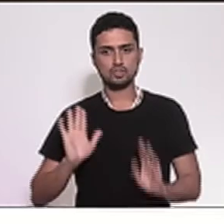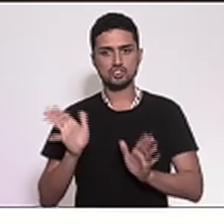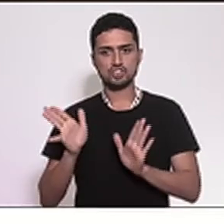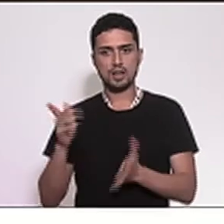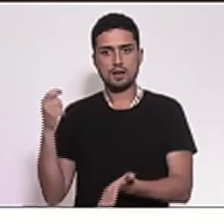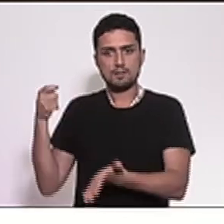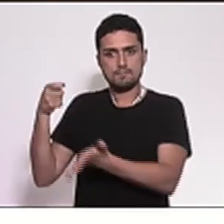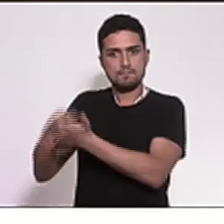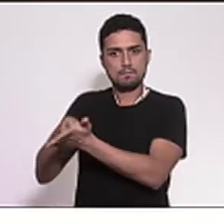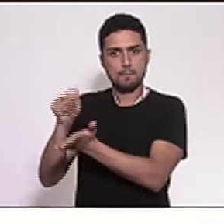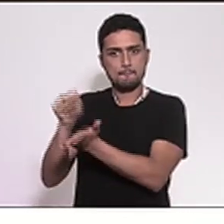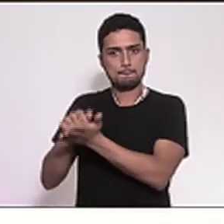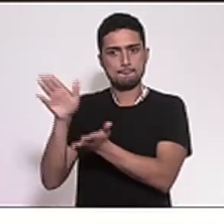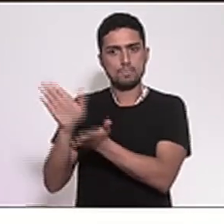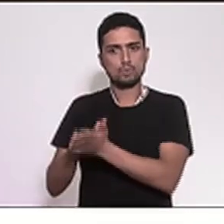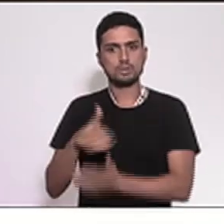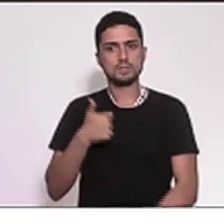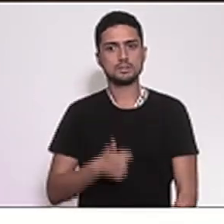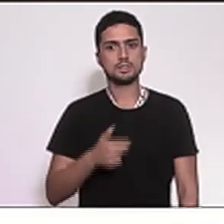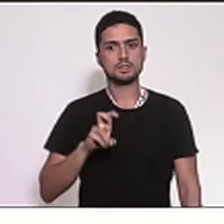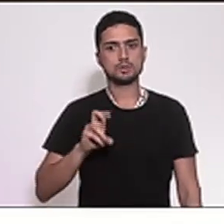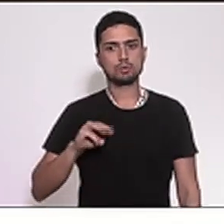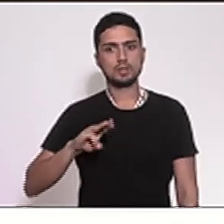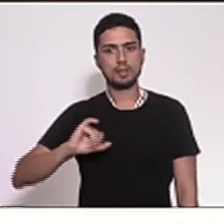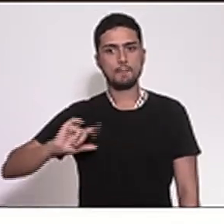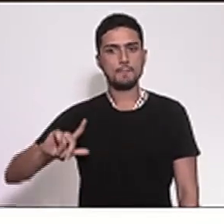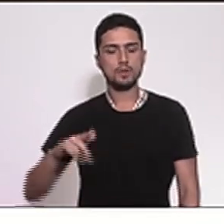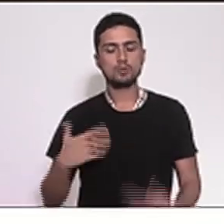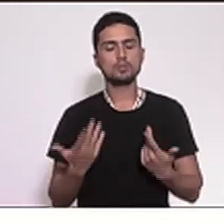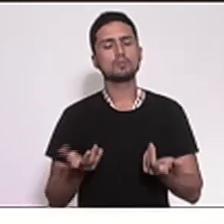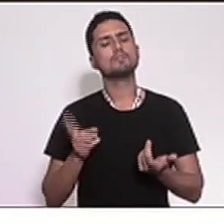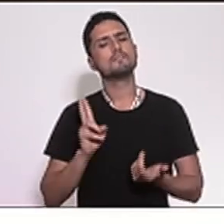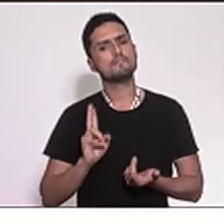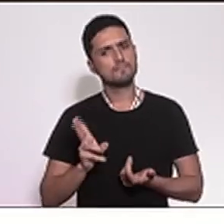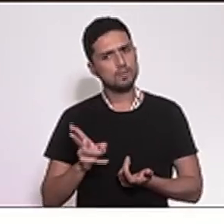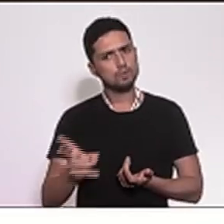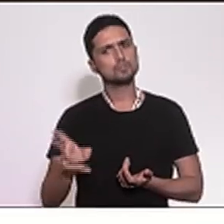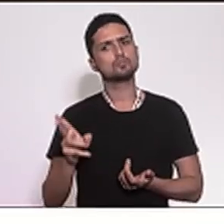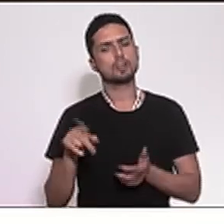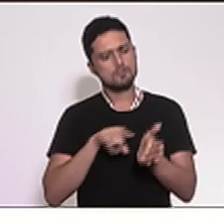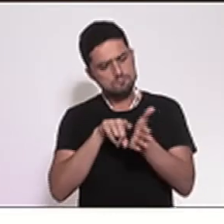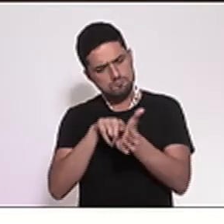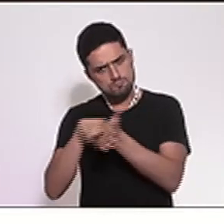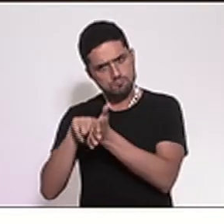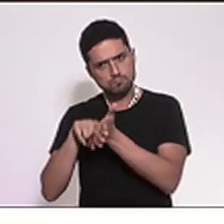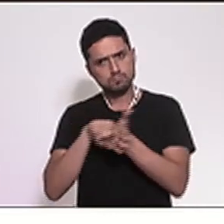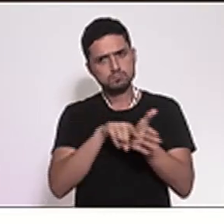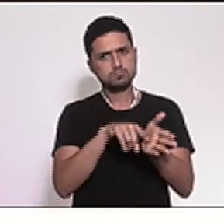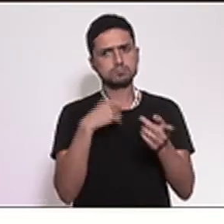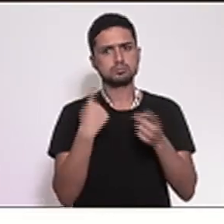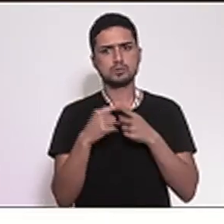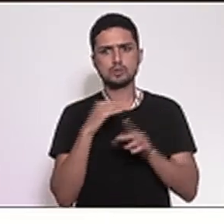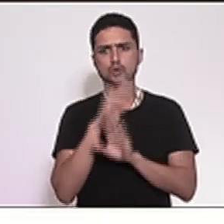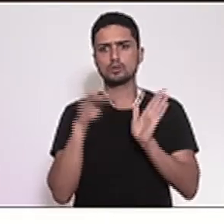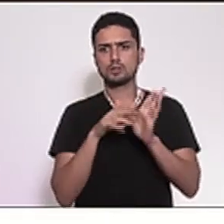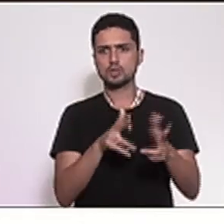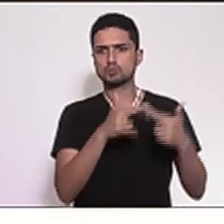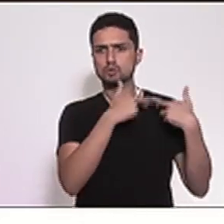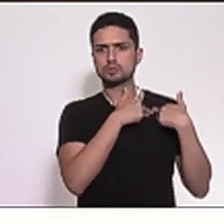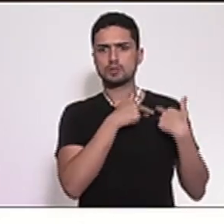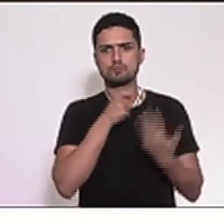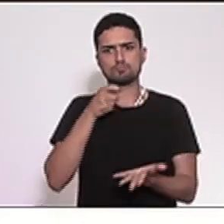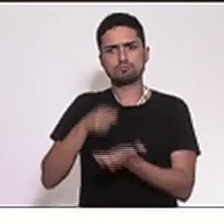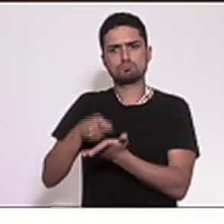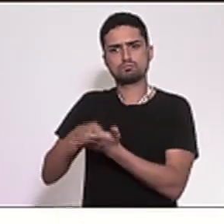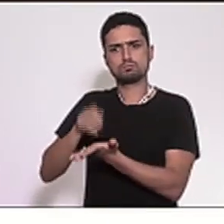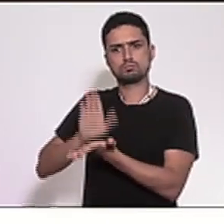R$150 mil por conta dessa operação. E a gente vai continuar investigando para que todos os responsáveis sejam punidos e